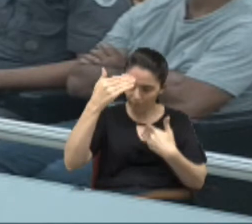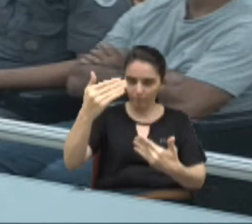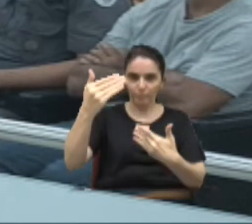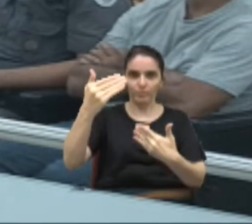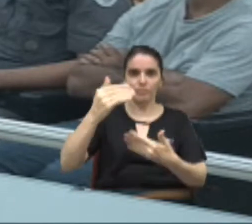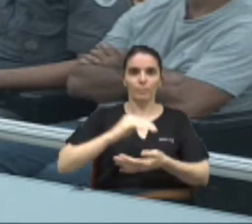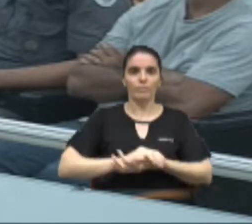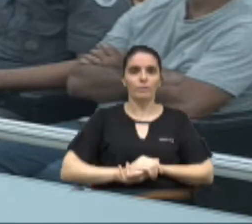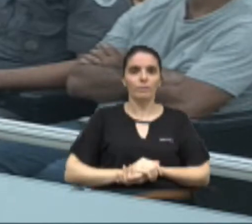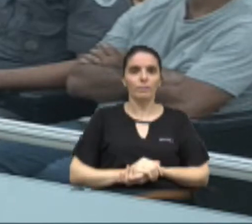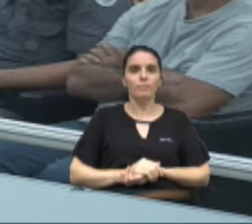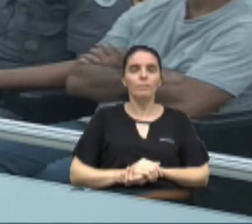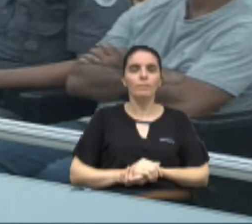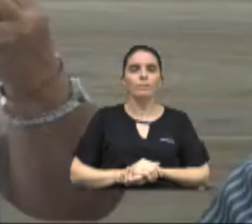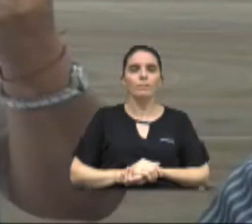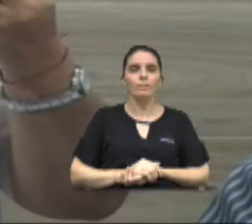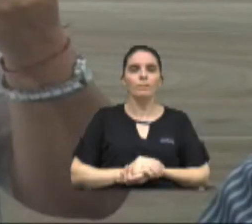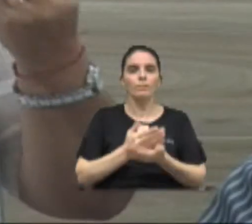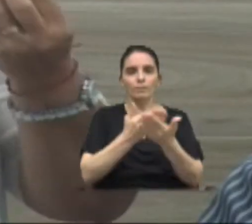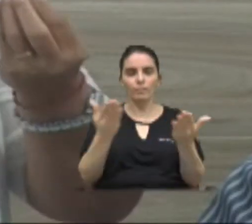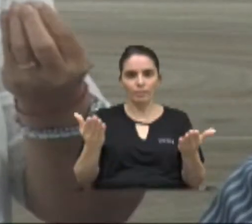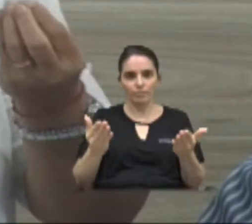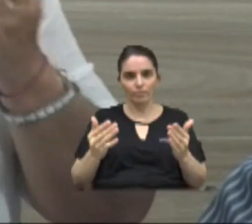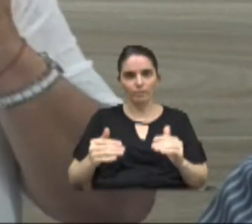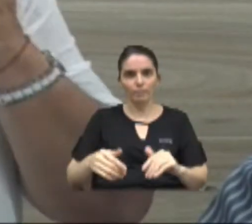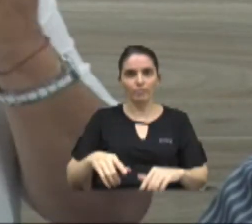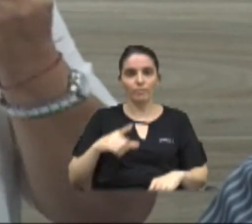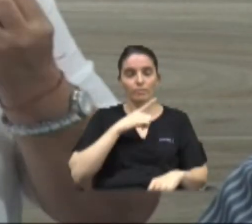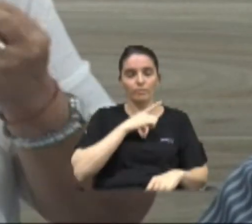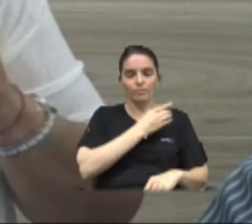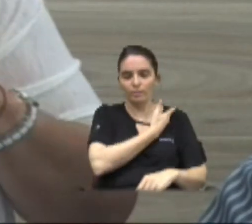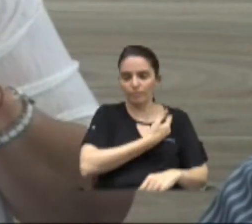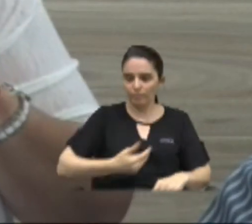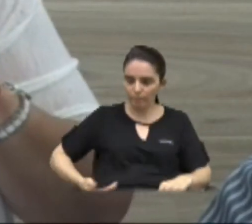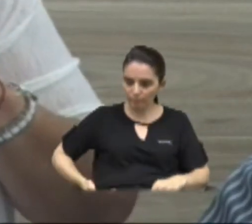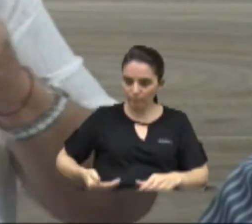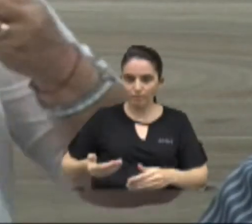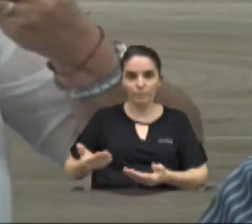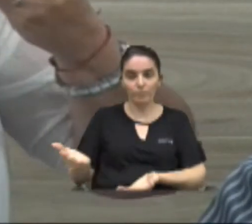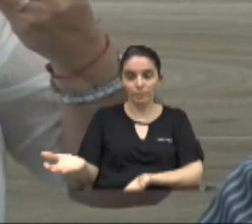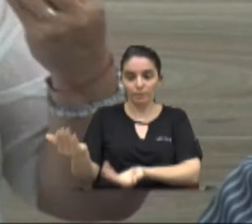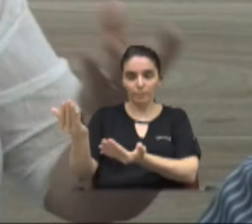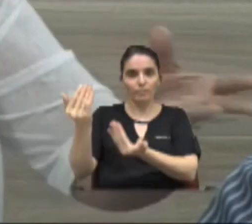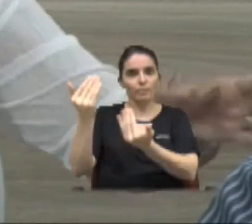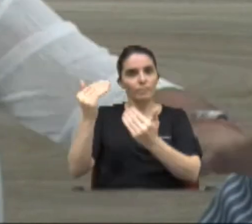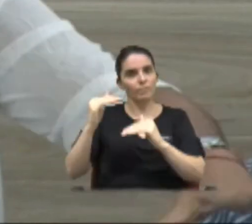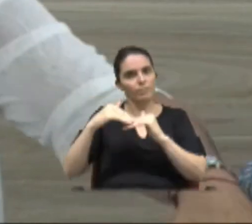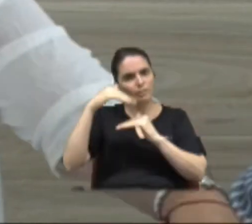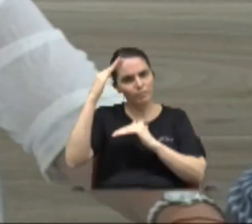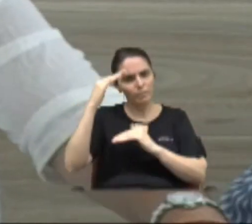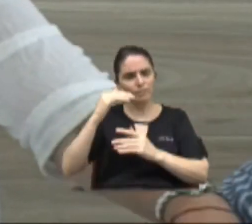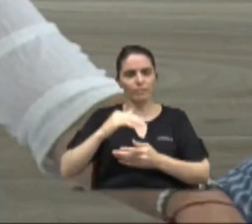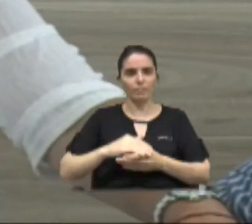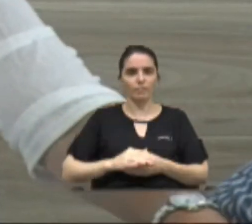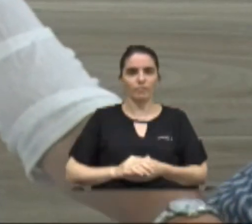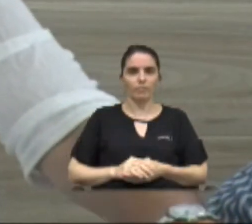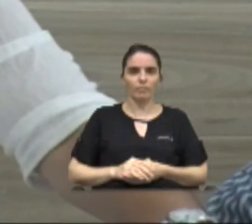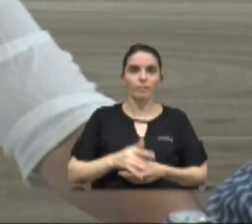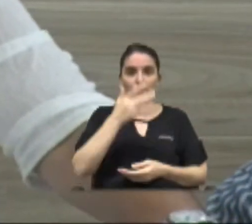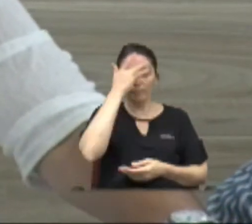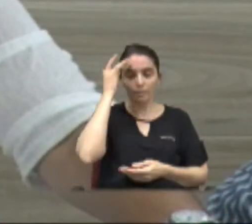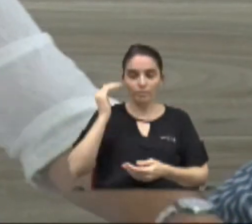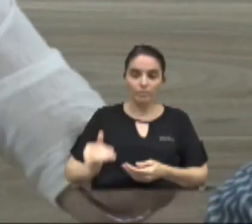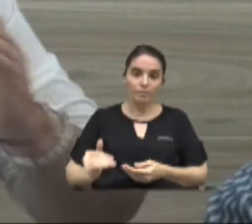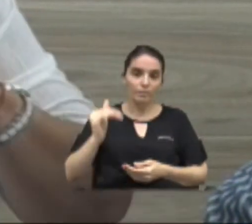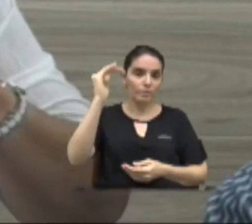que haja cada vez mais o estímulo, que o governo deveria dar esse estímulo. Né? Das pessoas, quando a gente crescia, perguntava